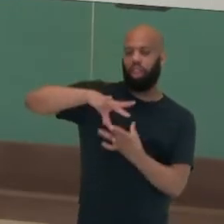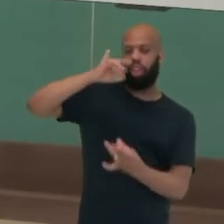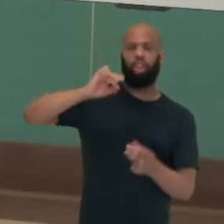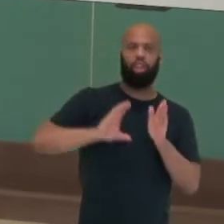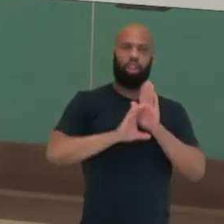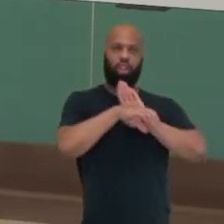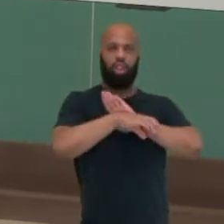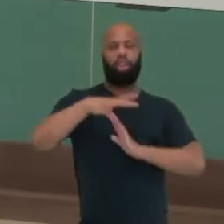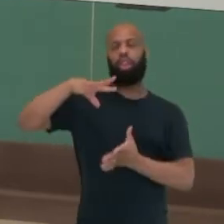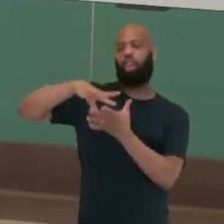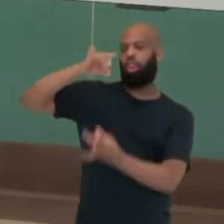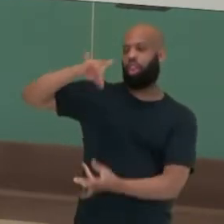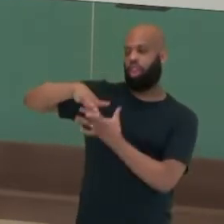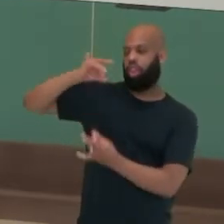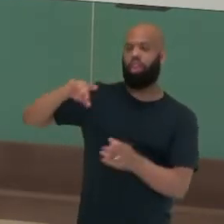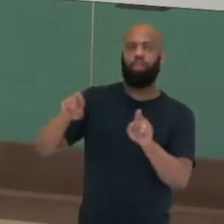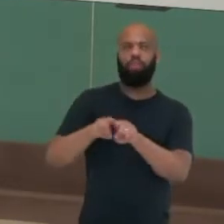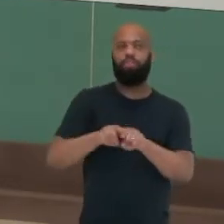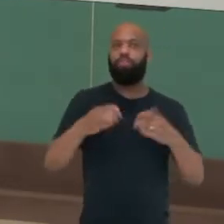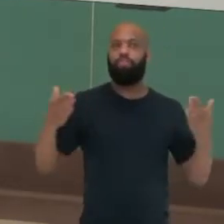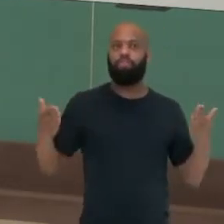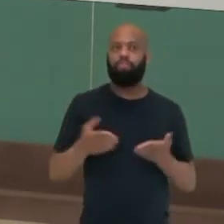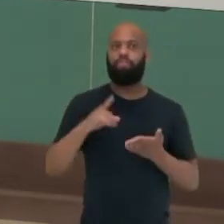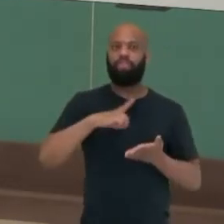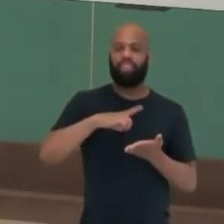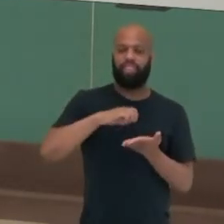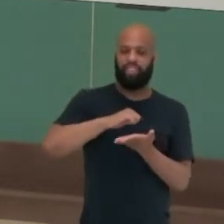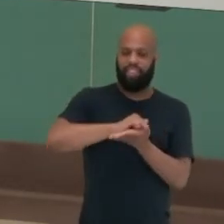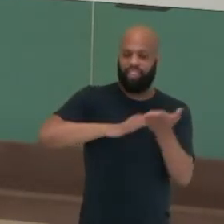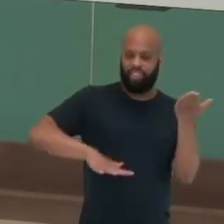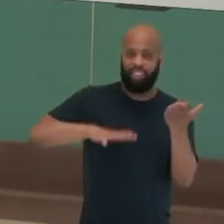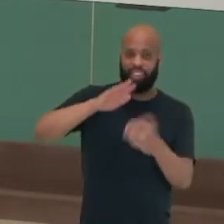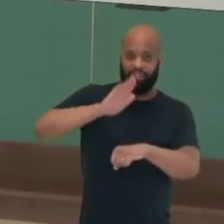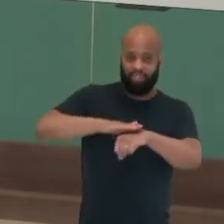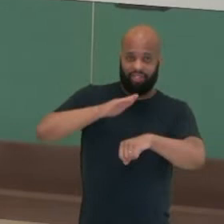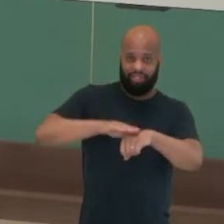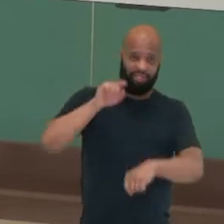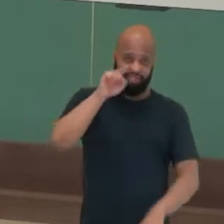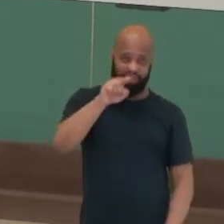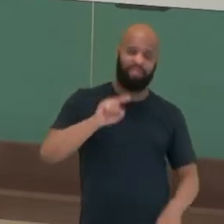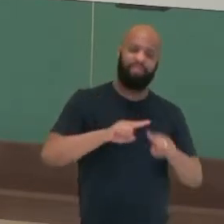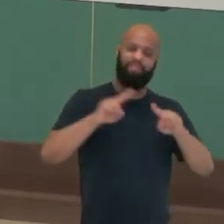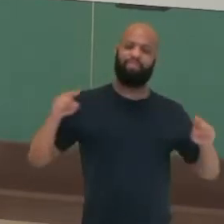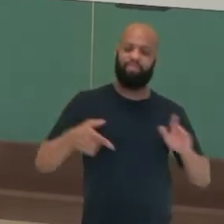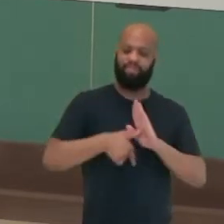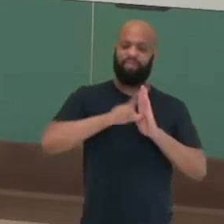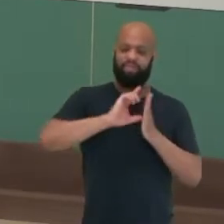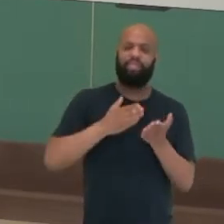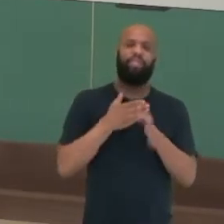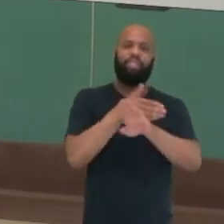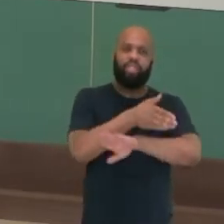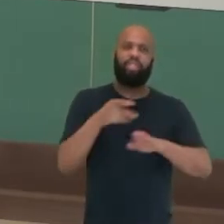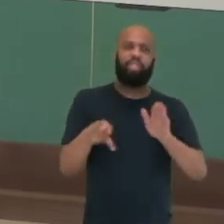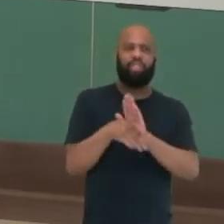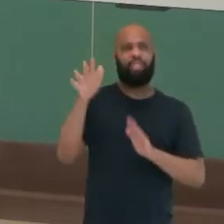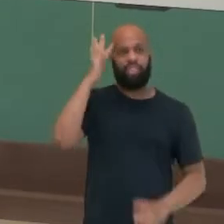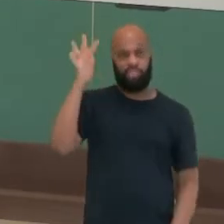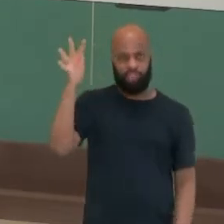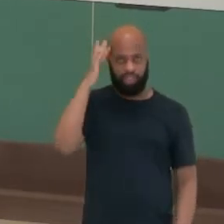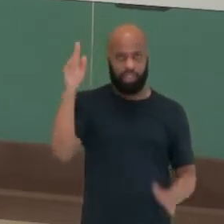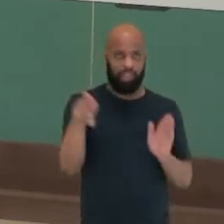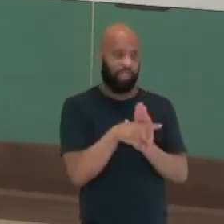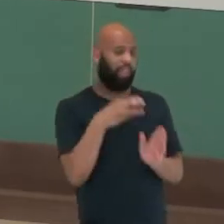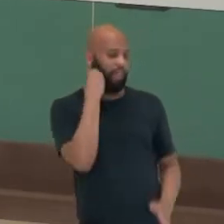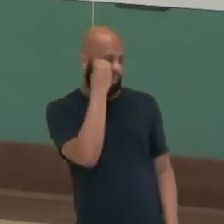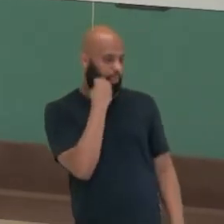abstratos, certo? Vamos para uma atividade mão na massa? Então, já antes da gente entrar nas teorias empiristas